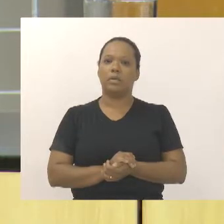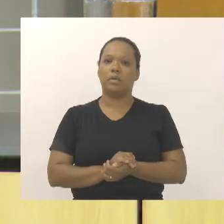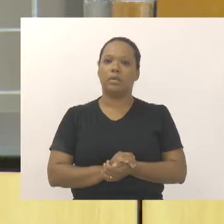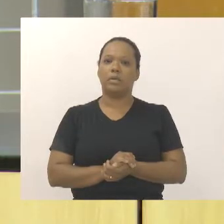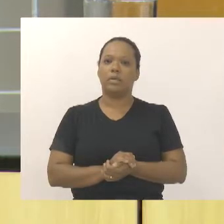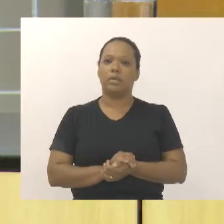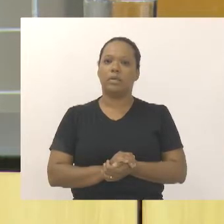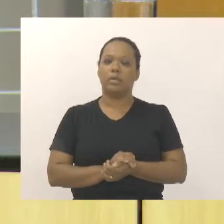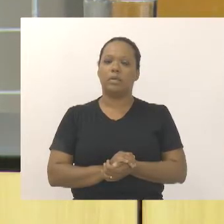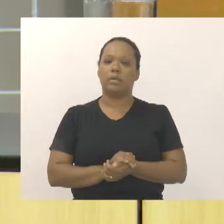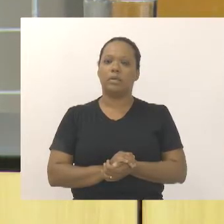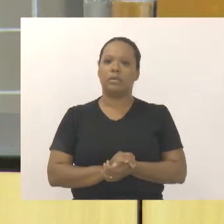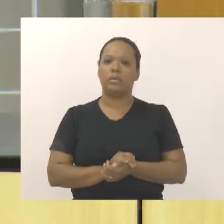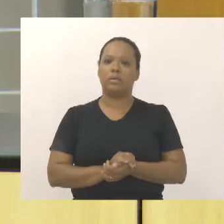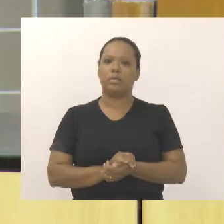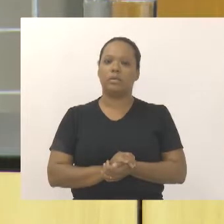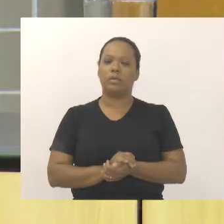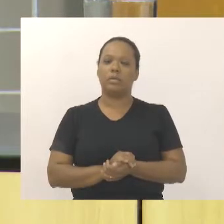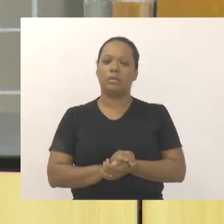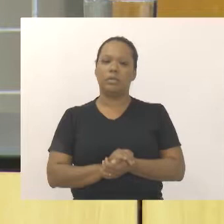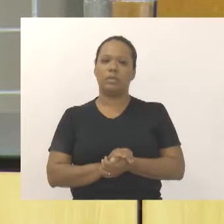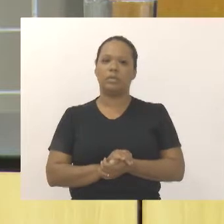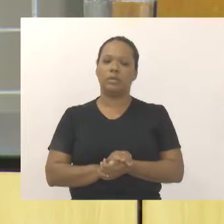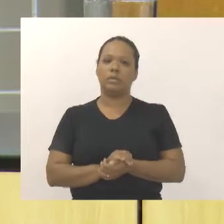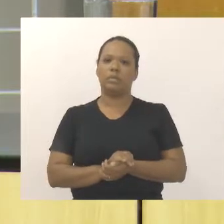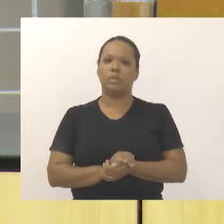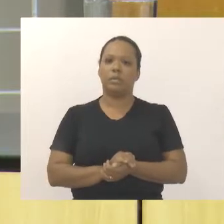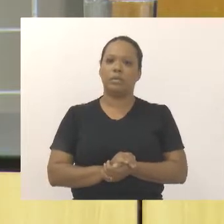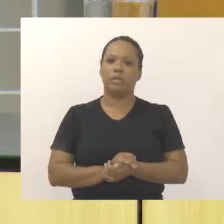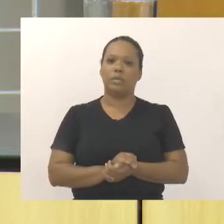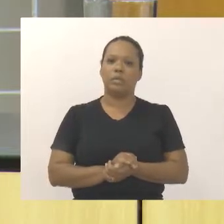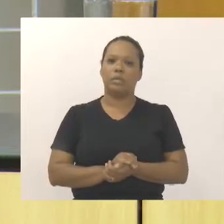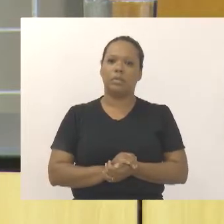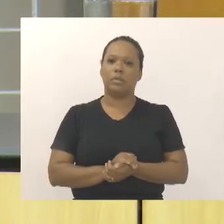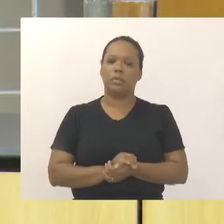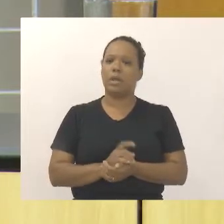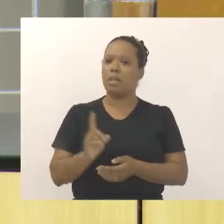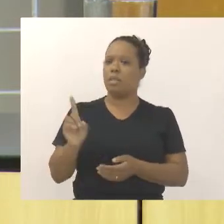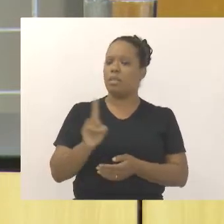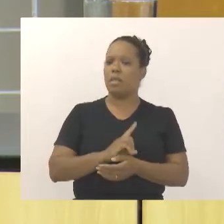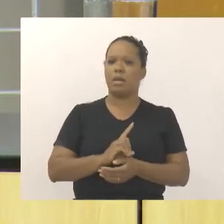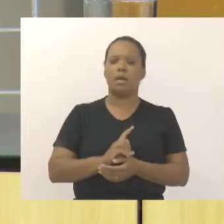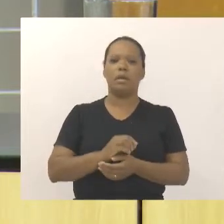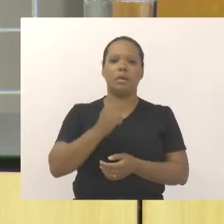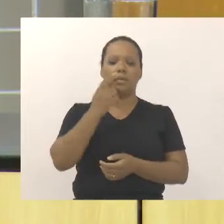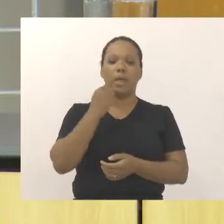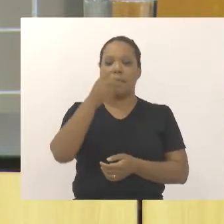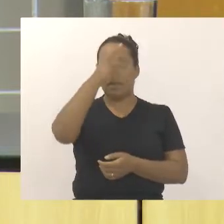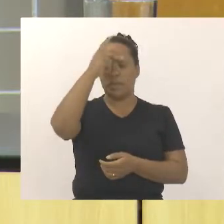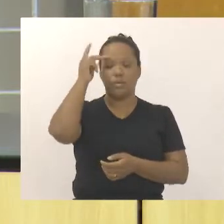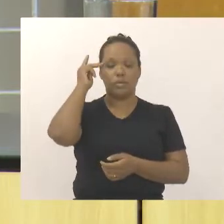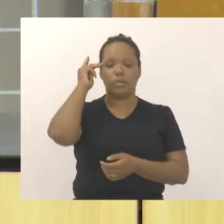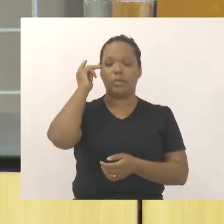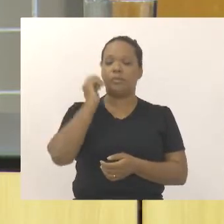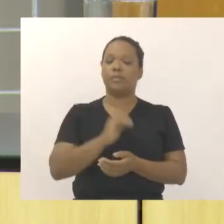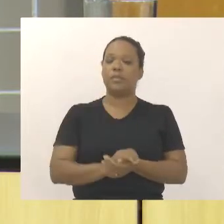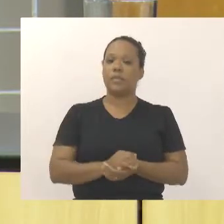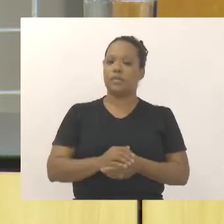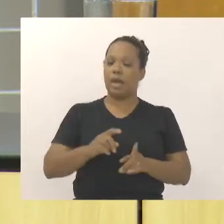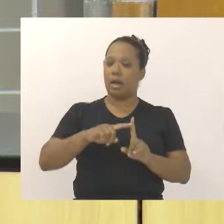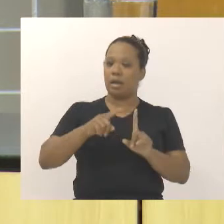feitas pela instituição privada ou pública. A parturiente arcará com